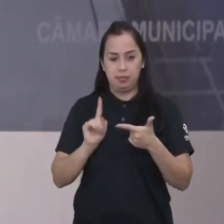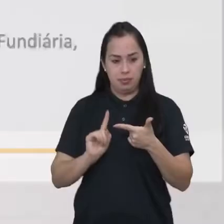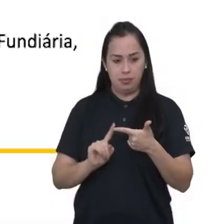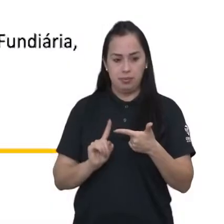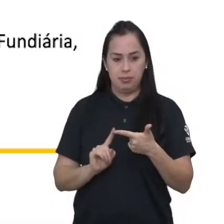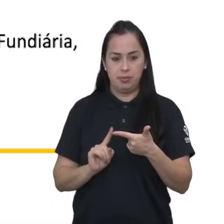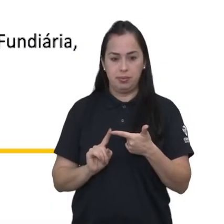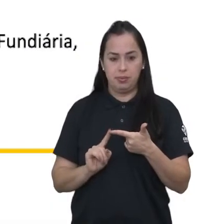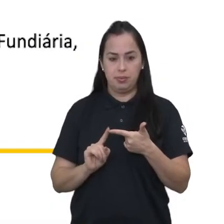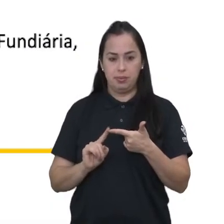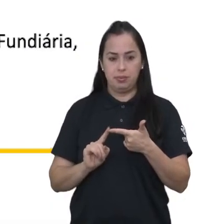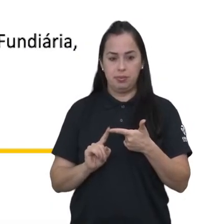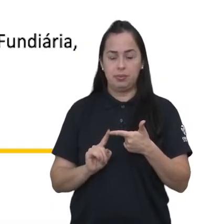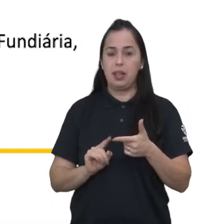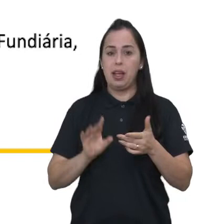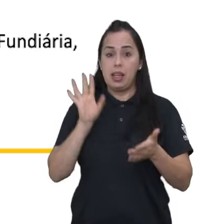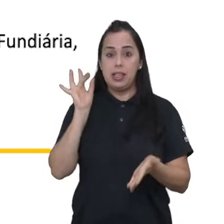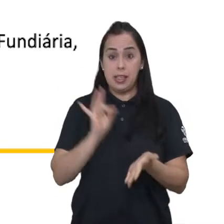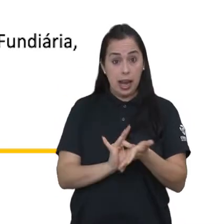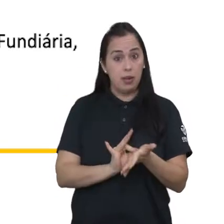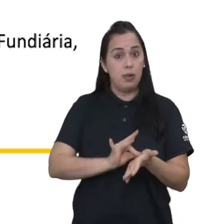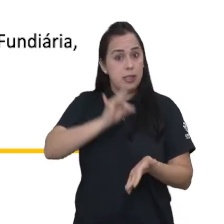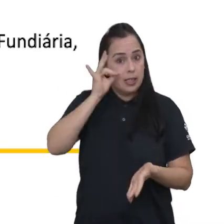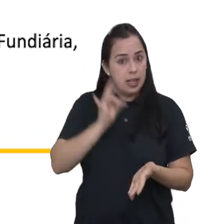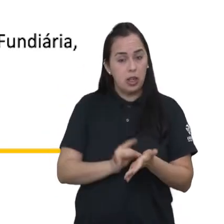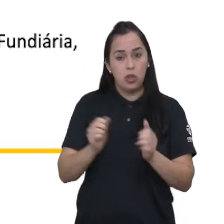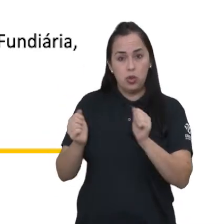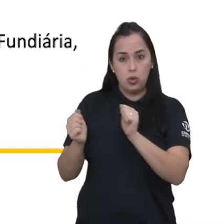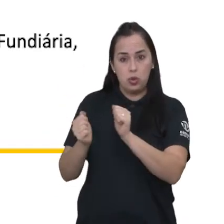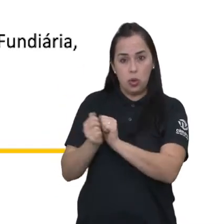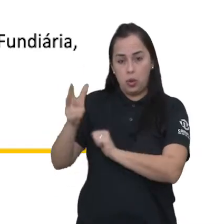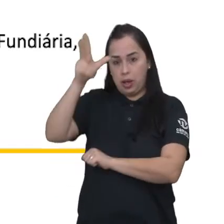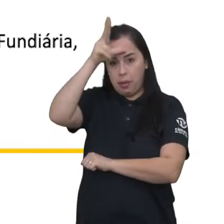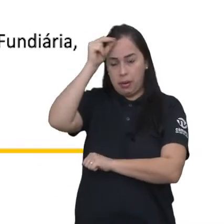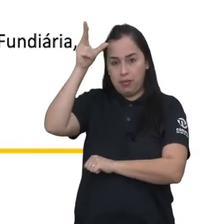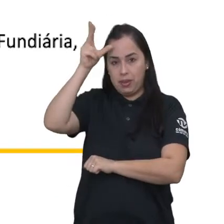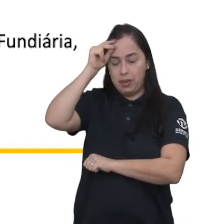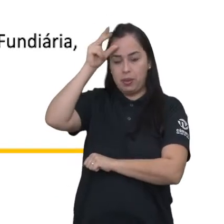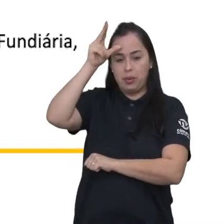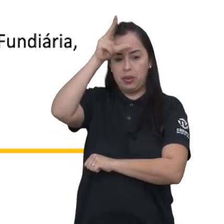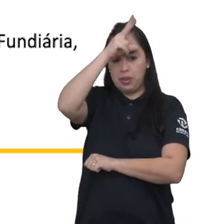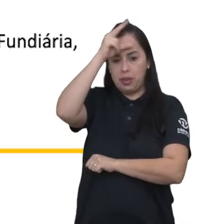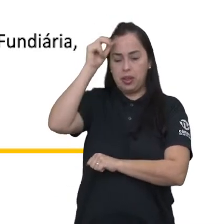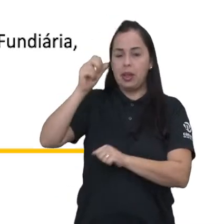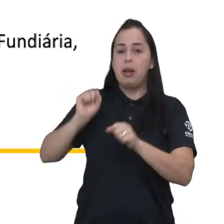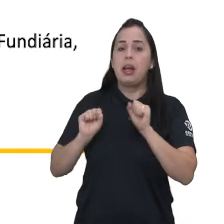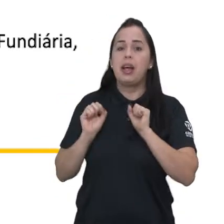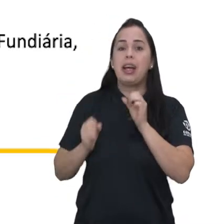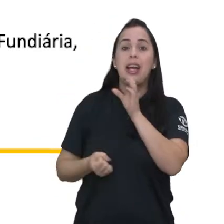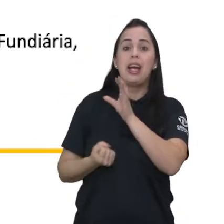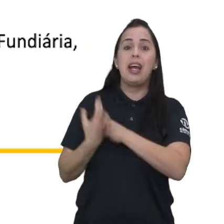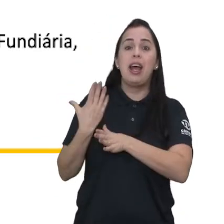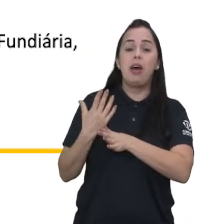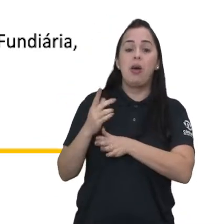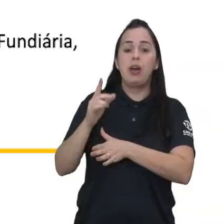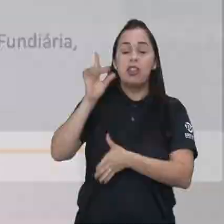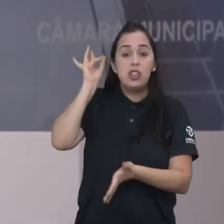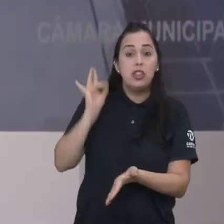A segunda sugestão é efetivar, junto com o Executivo, uma ampla discussão para que a gente possa criar